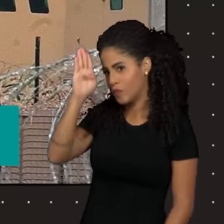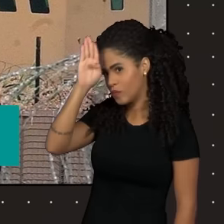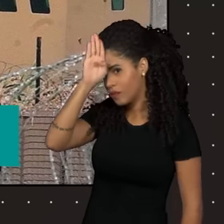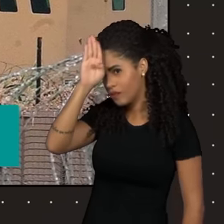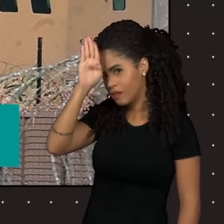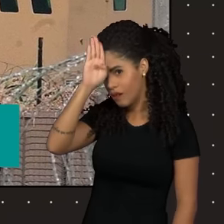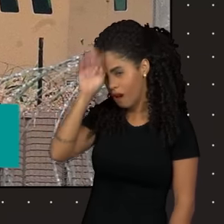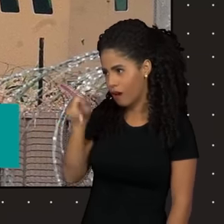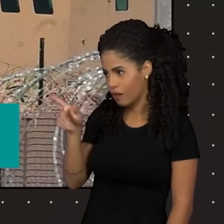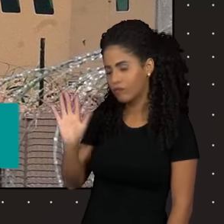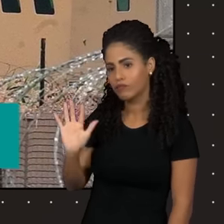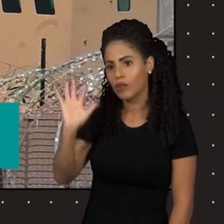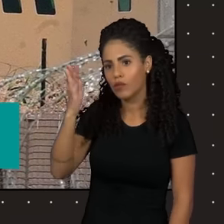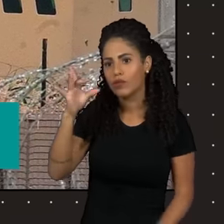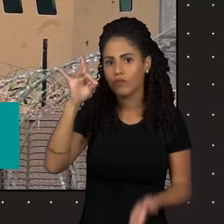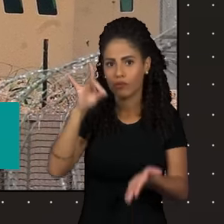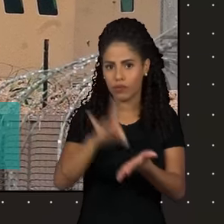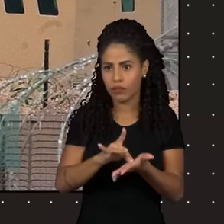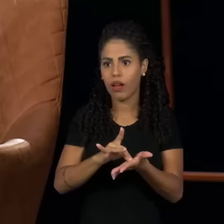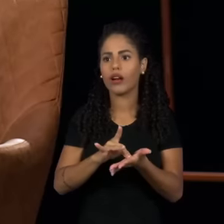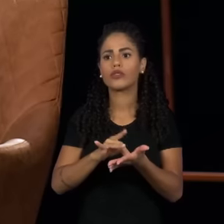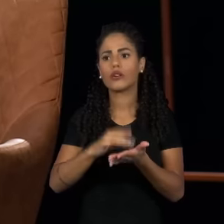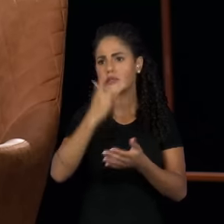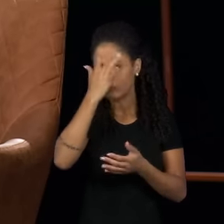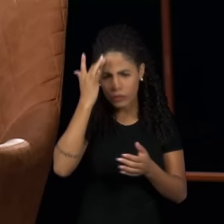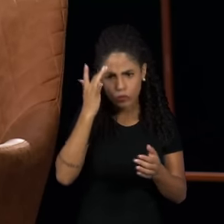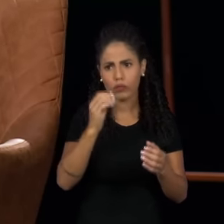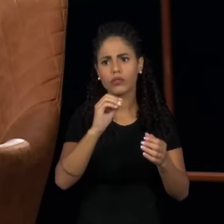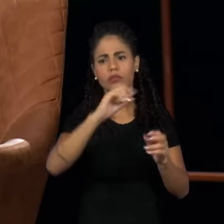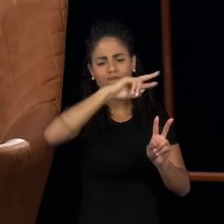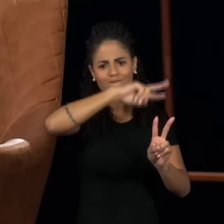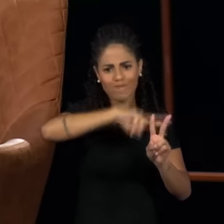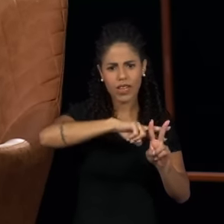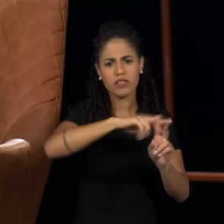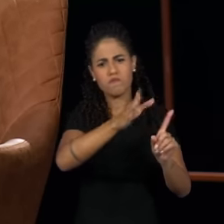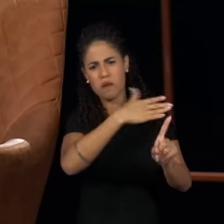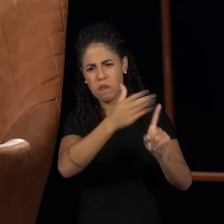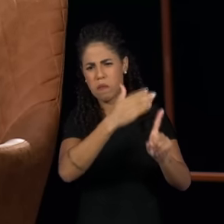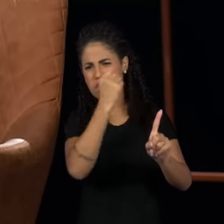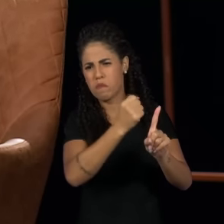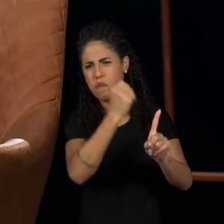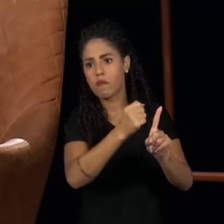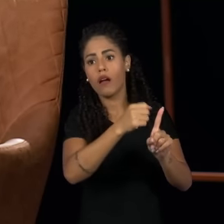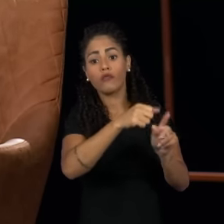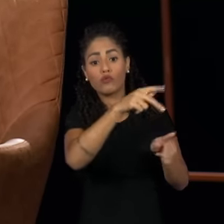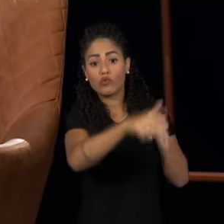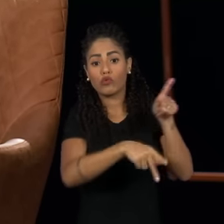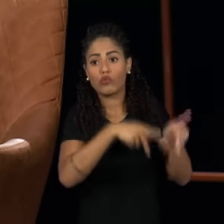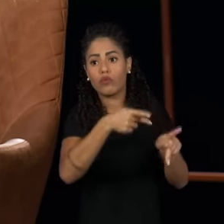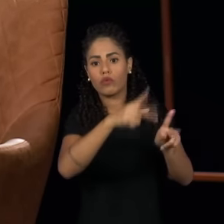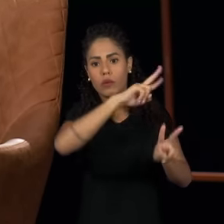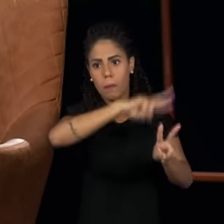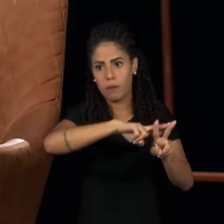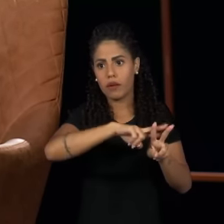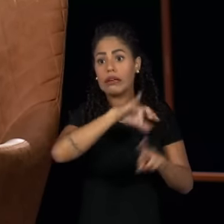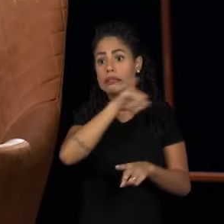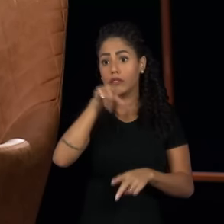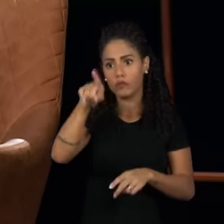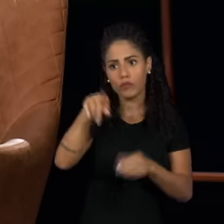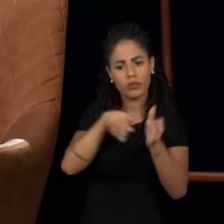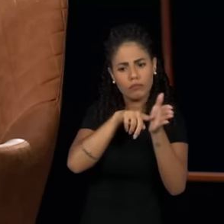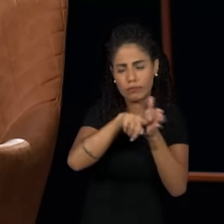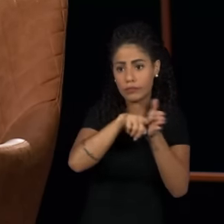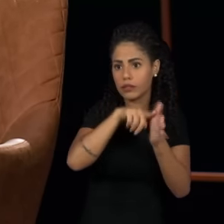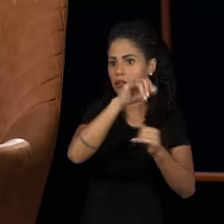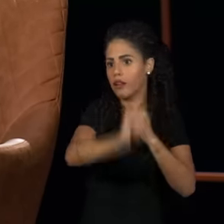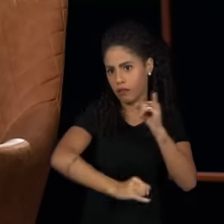Iraque. Em Bagdá, eles torturaram prisioneiros de uma maneira horrorosa. Se você colocar na internet, você vai ver o que eles